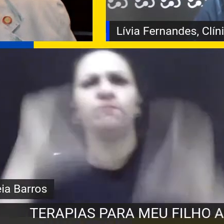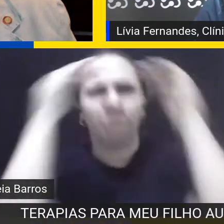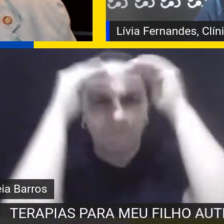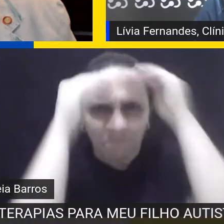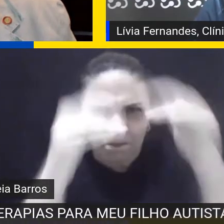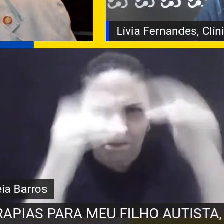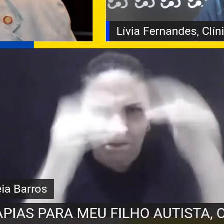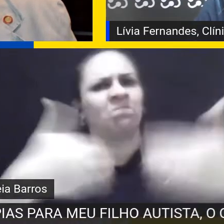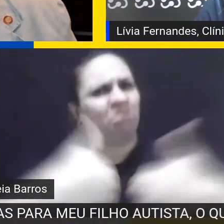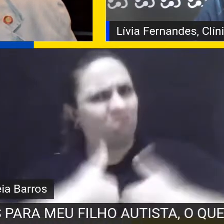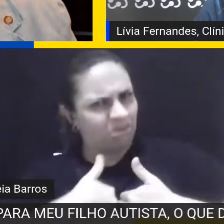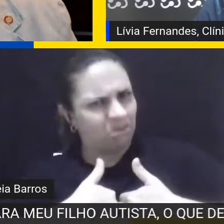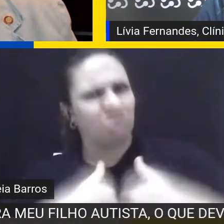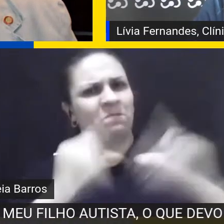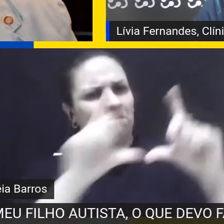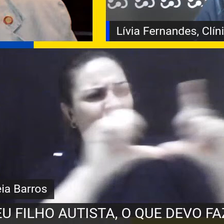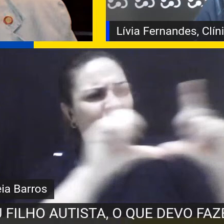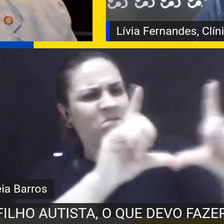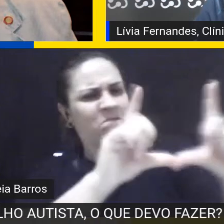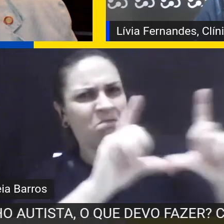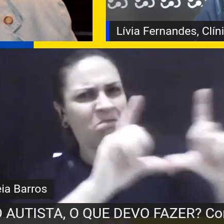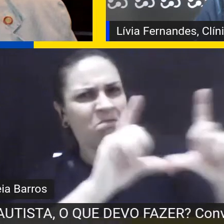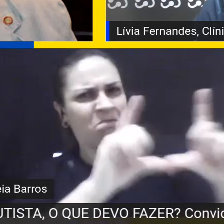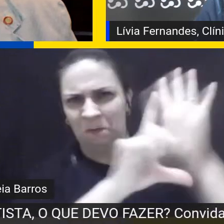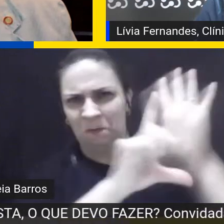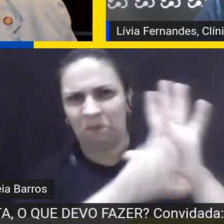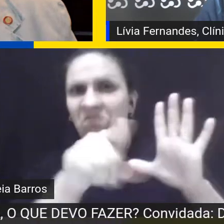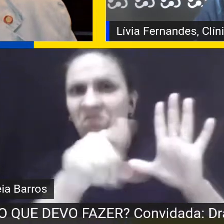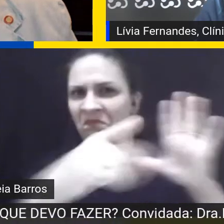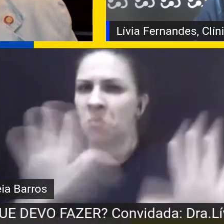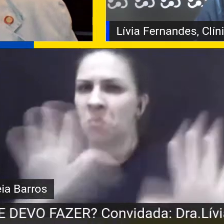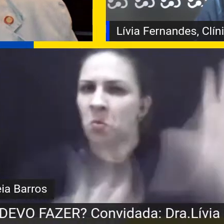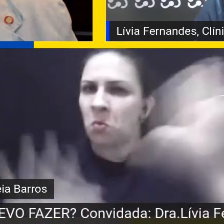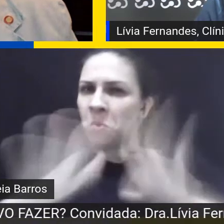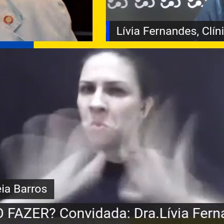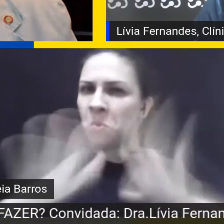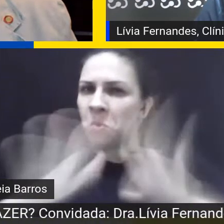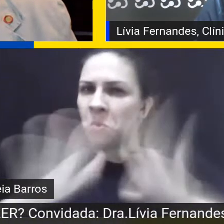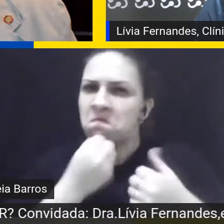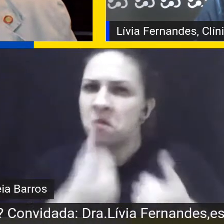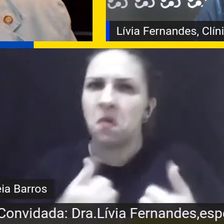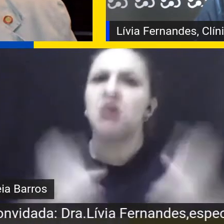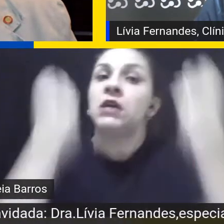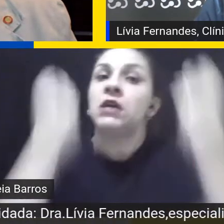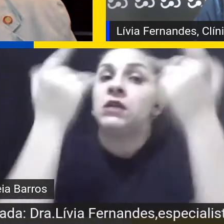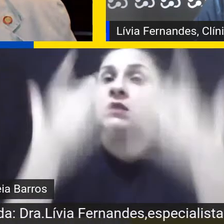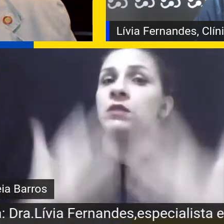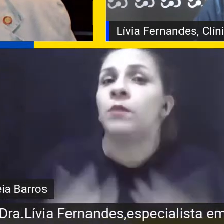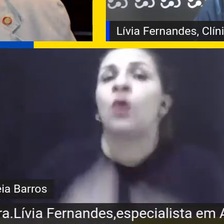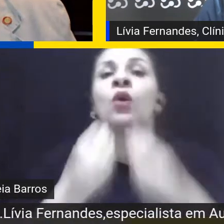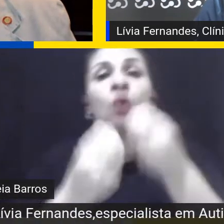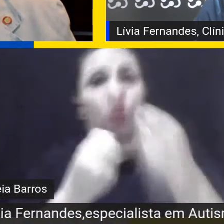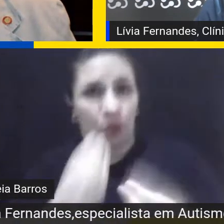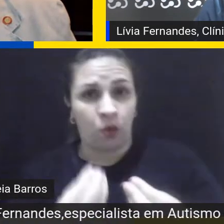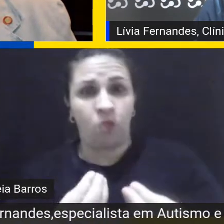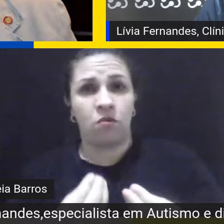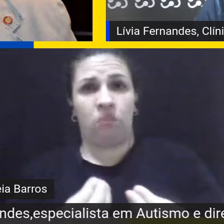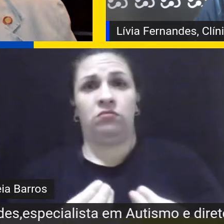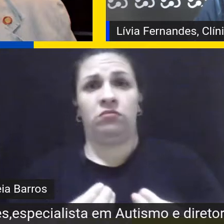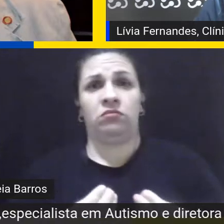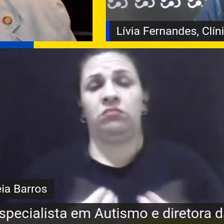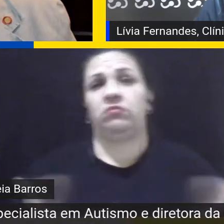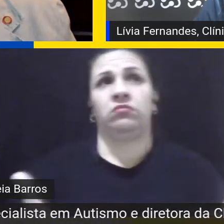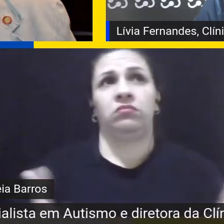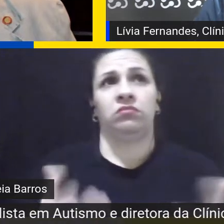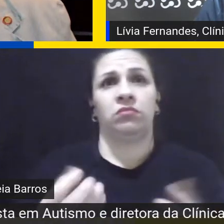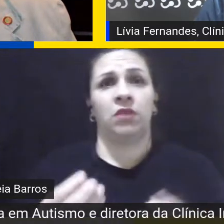como prioridade. E lá vocês têm esse cuidado com o autismo. Explica para nós como foi essa ideia de vir